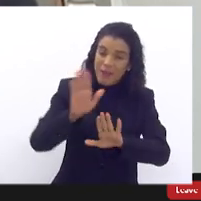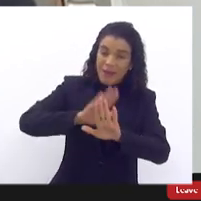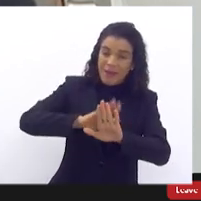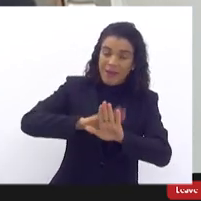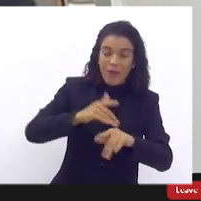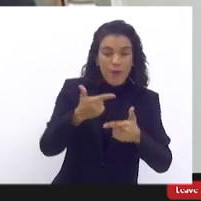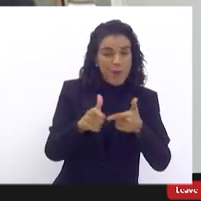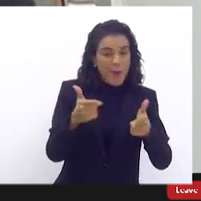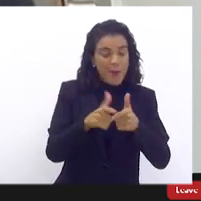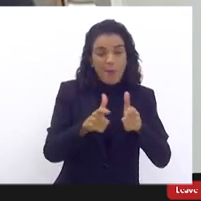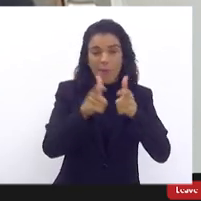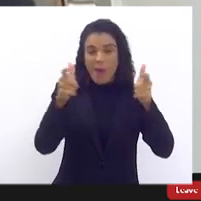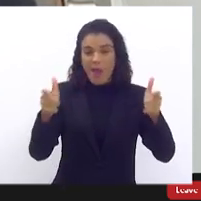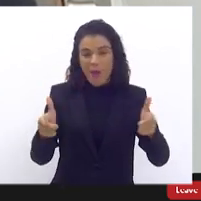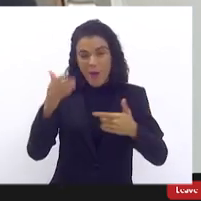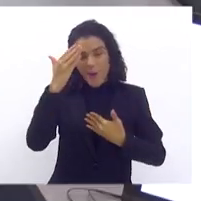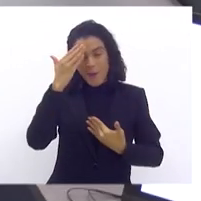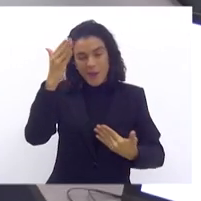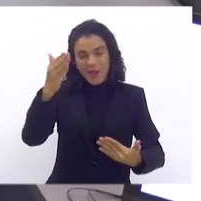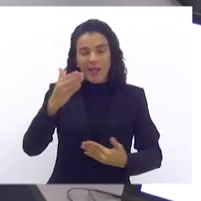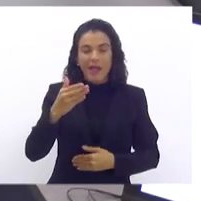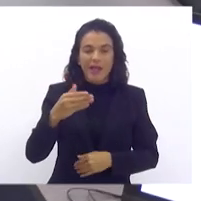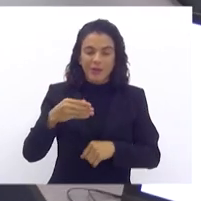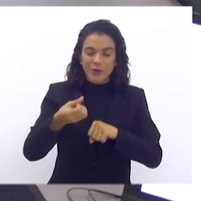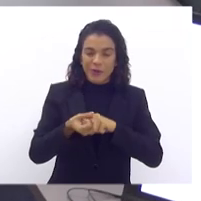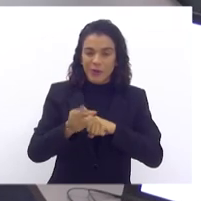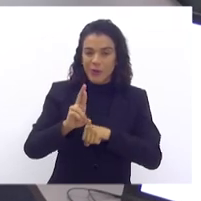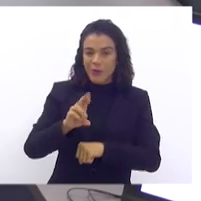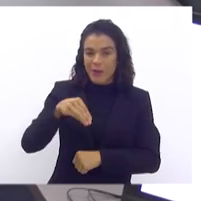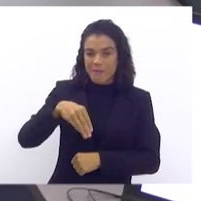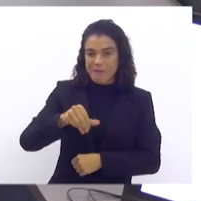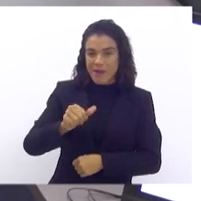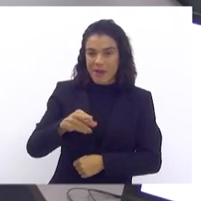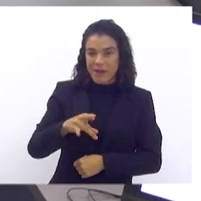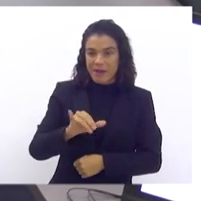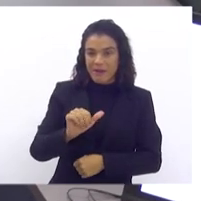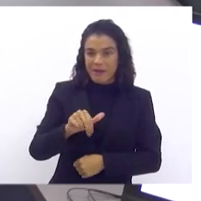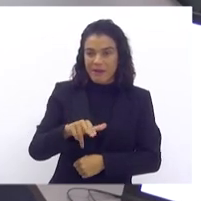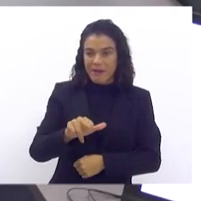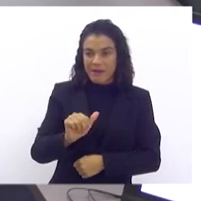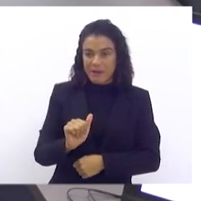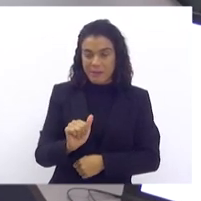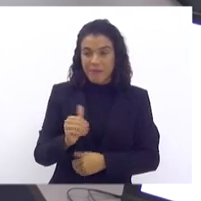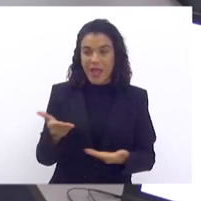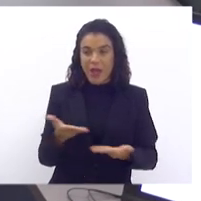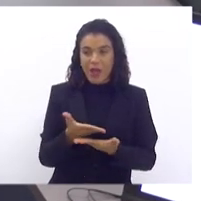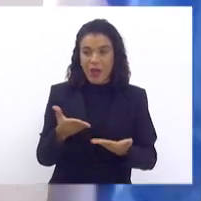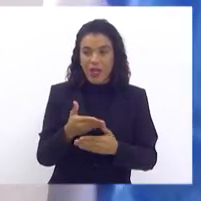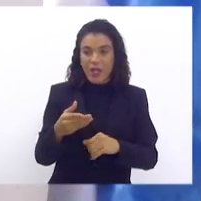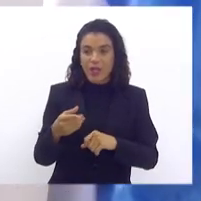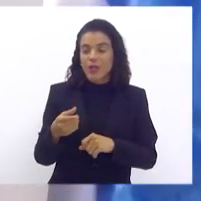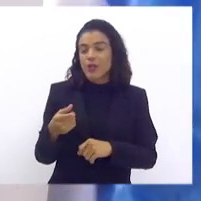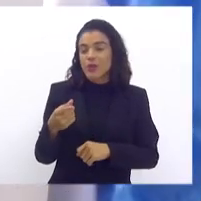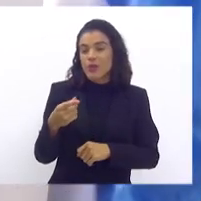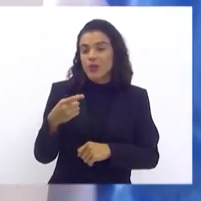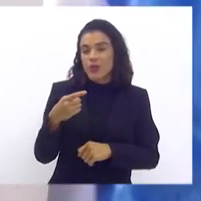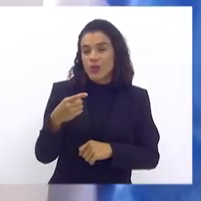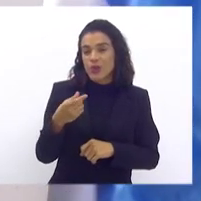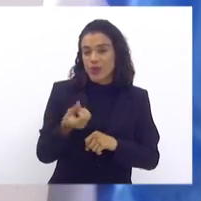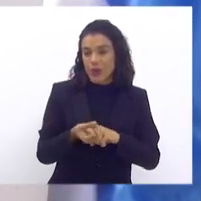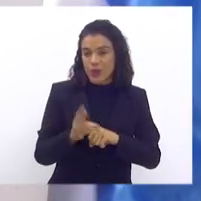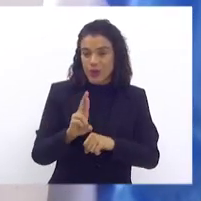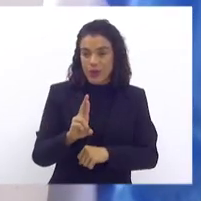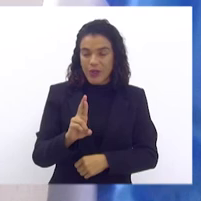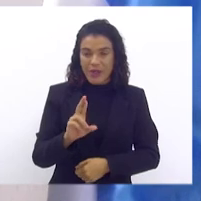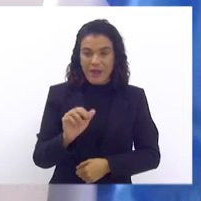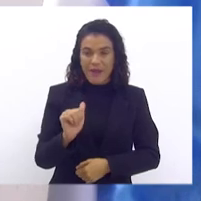né? Obrigada, doutora Mariana. E vou então passar aqui para a doutora Adriana, que também tem um compromisso